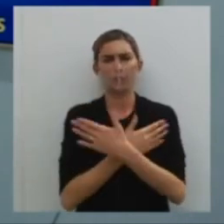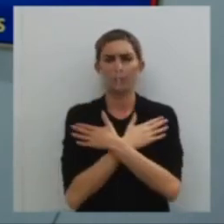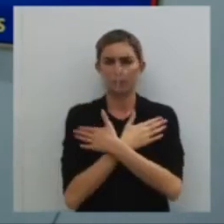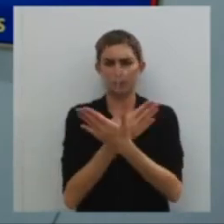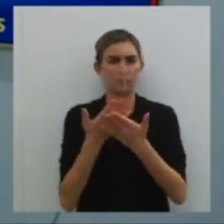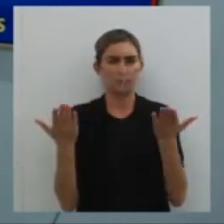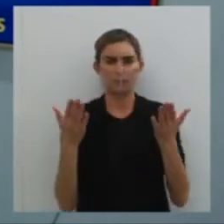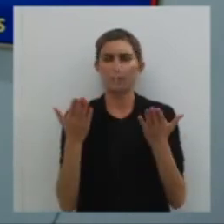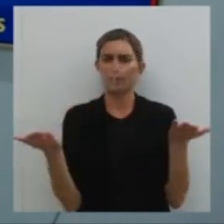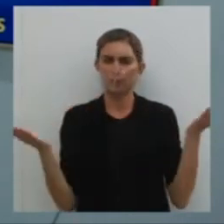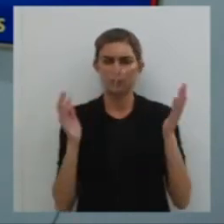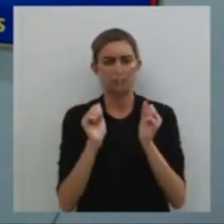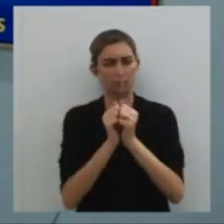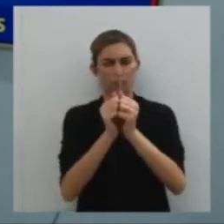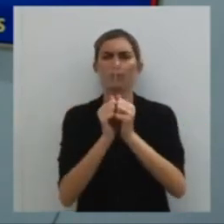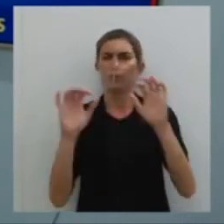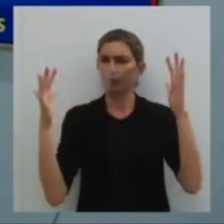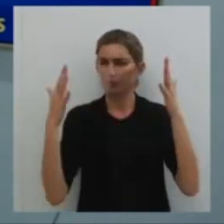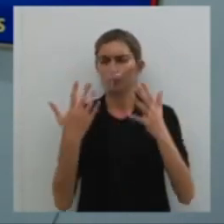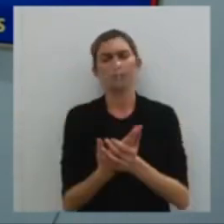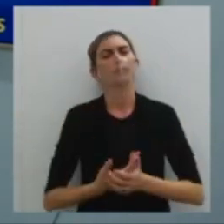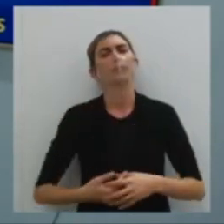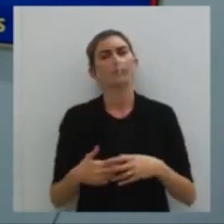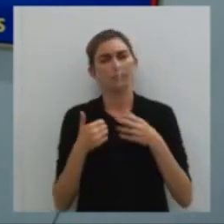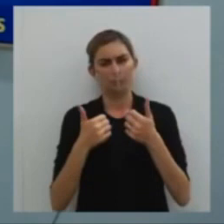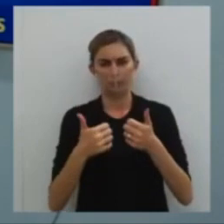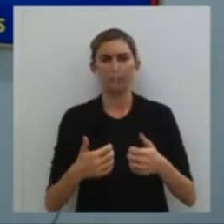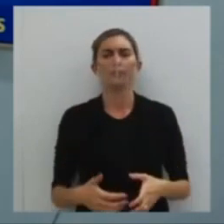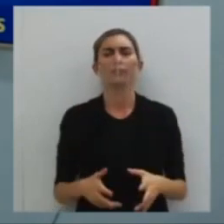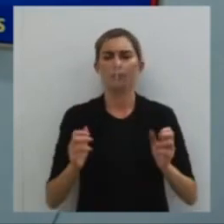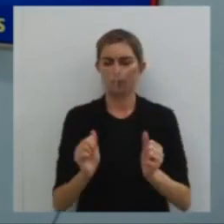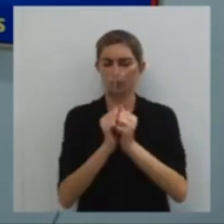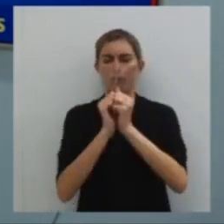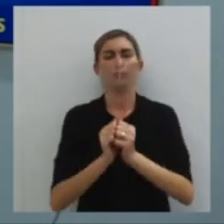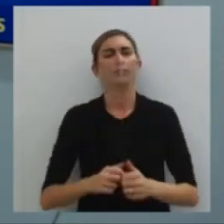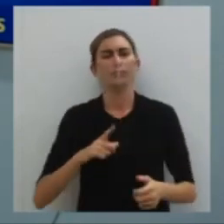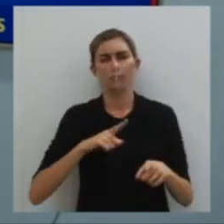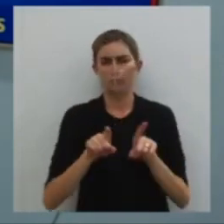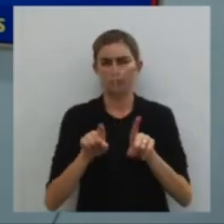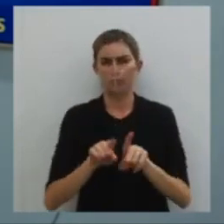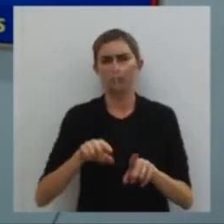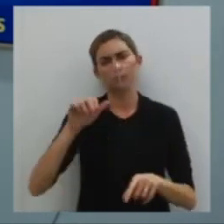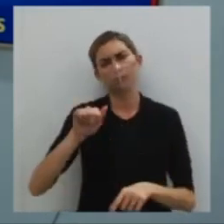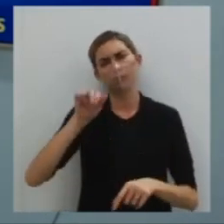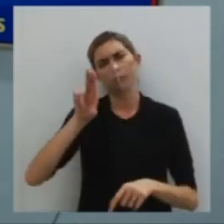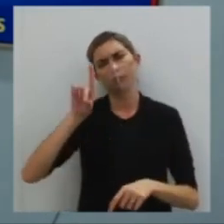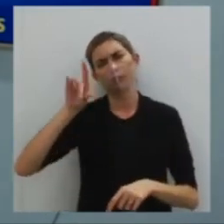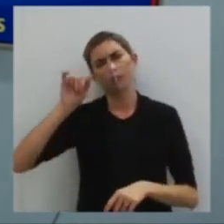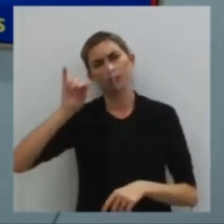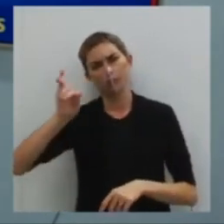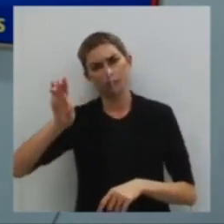presente conosco aqui. Parabéns aí pela tua audiência e valeu por estarmos juntos. Tem também o Aldair da EREM